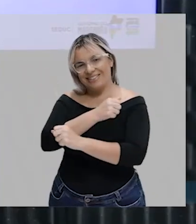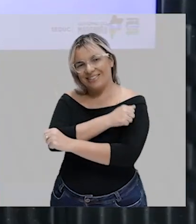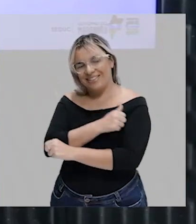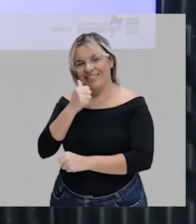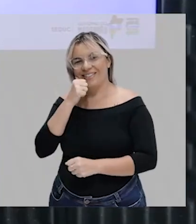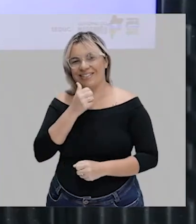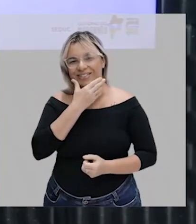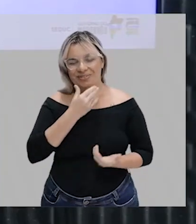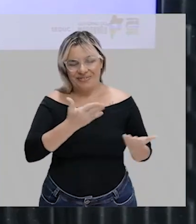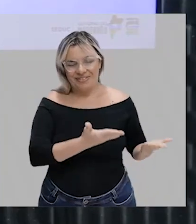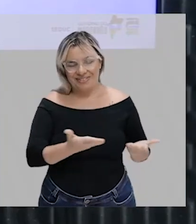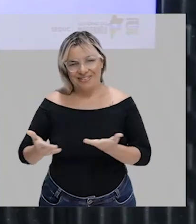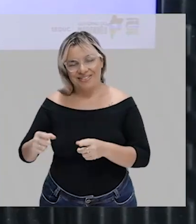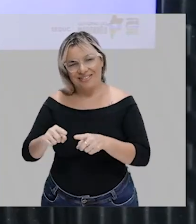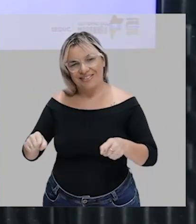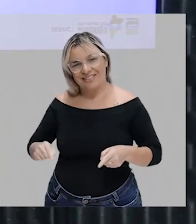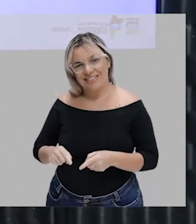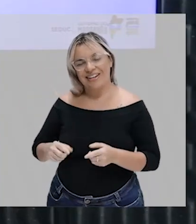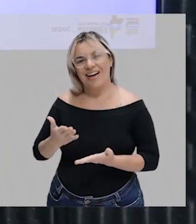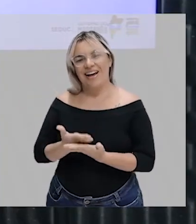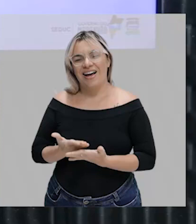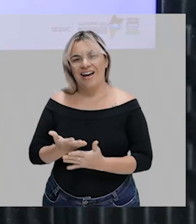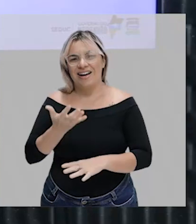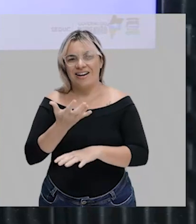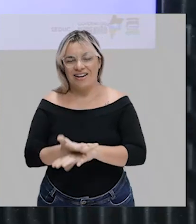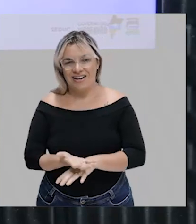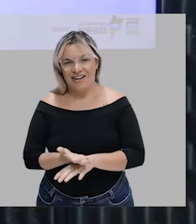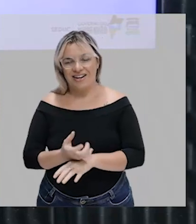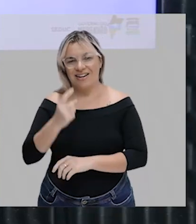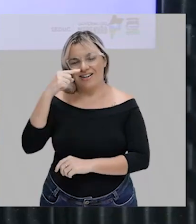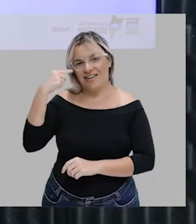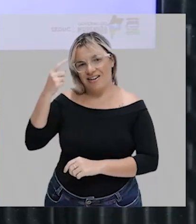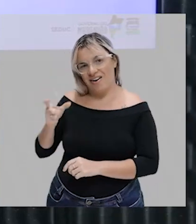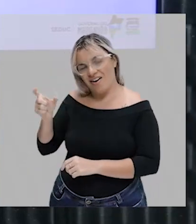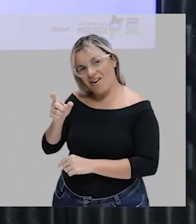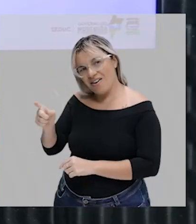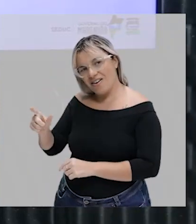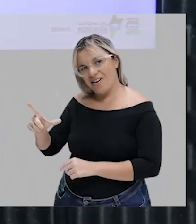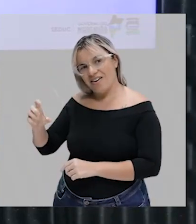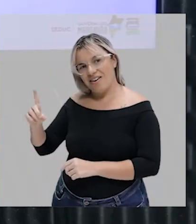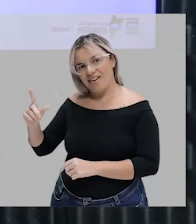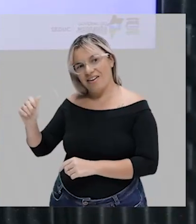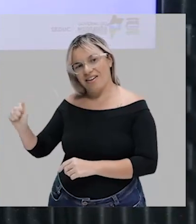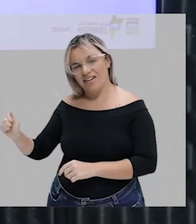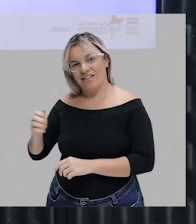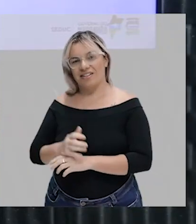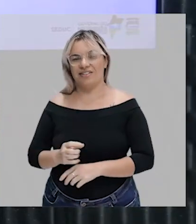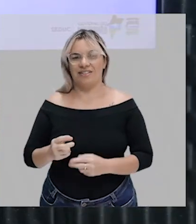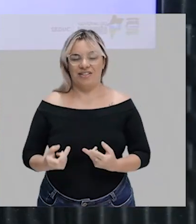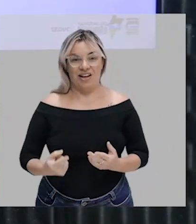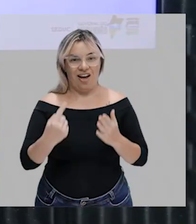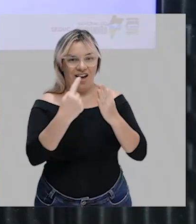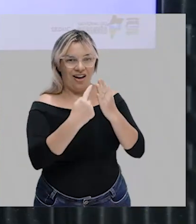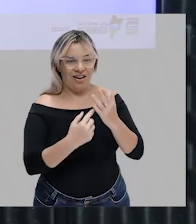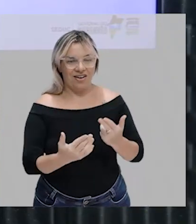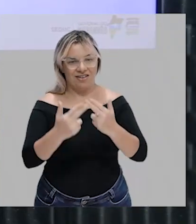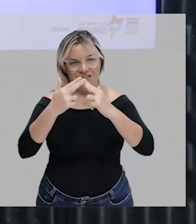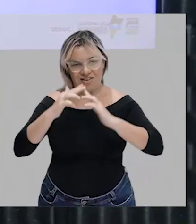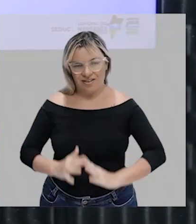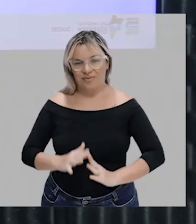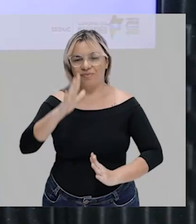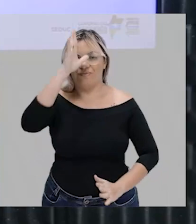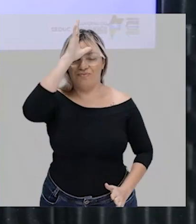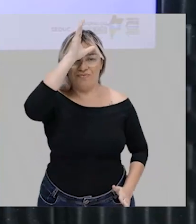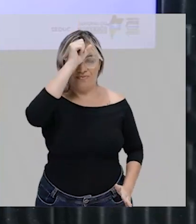chicos e chicas, bem-vindos à la classe de espanhol de hoje, professora Leda Jane, aqui na área do hashtag Fique em